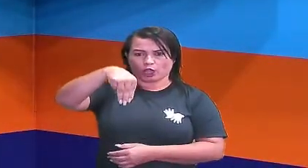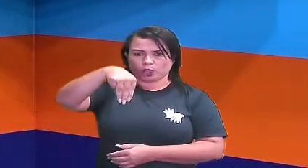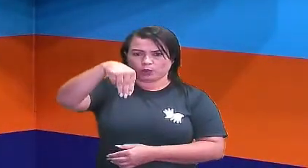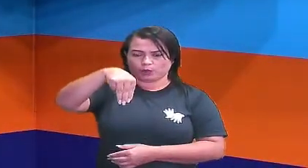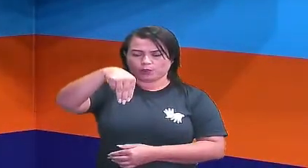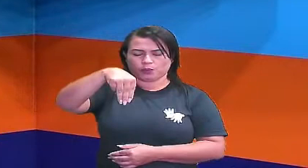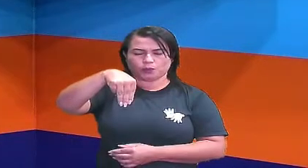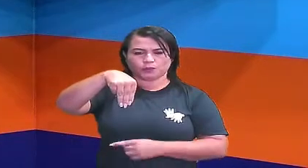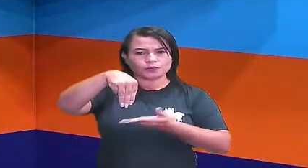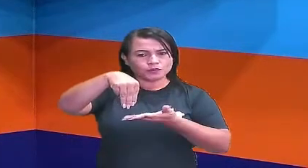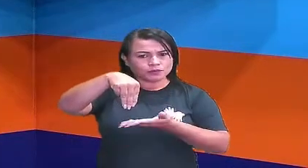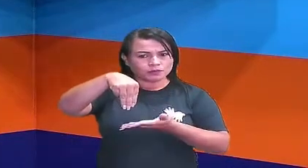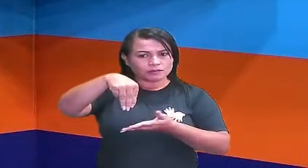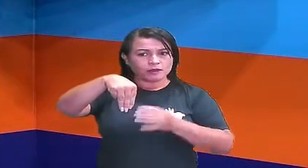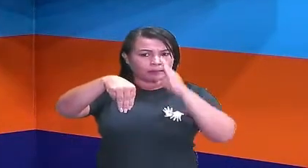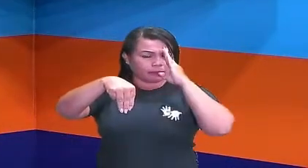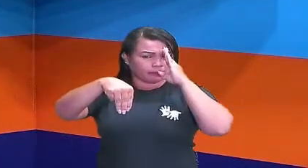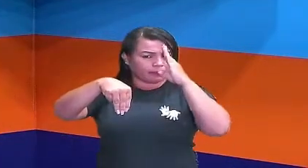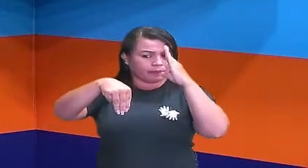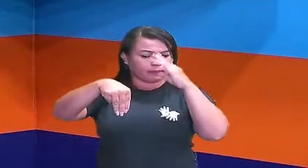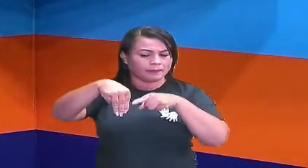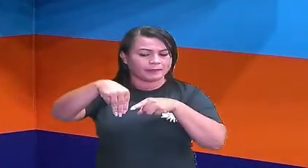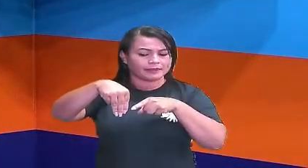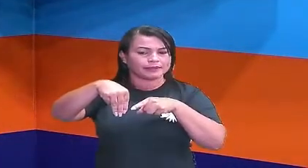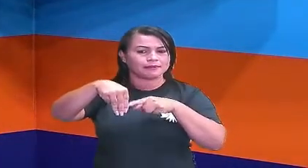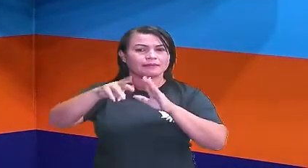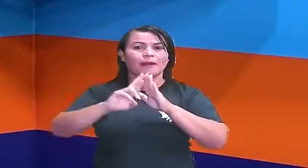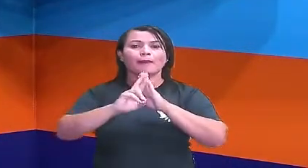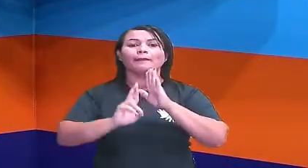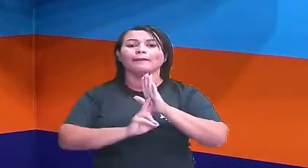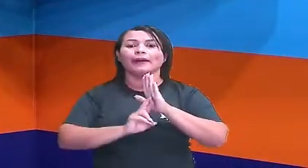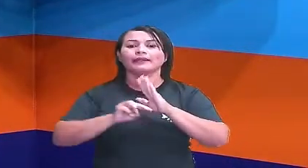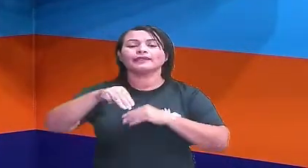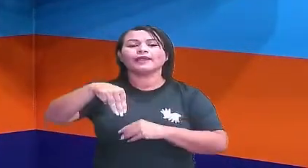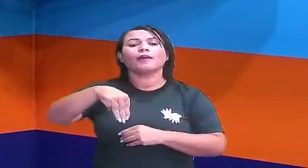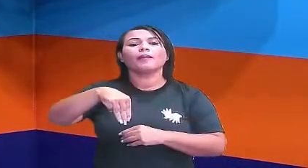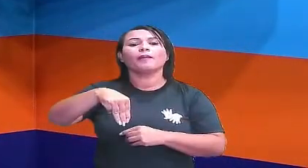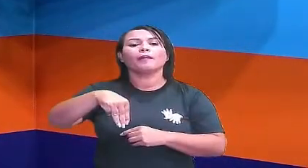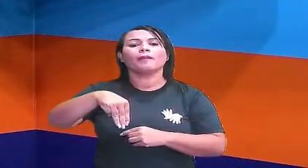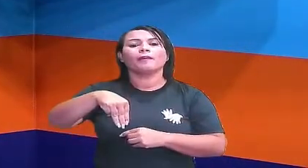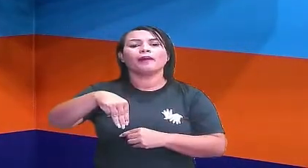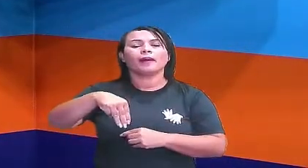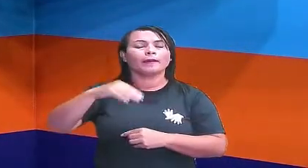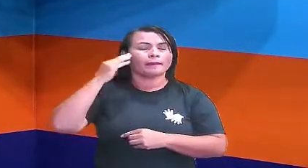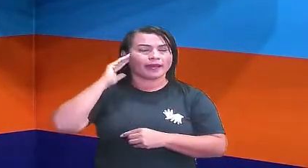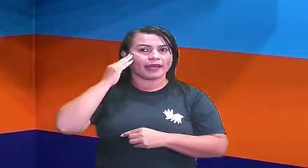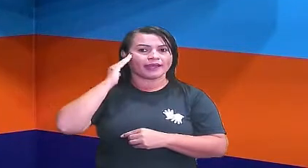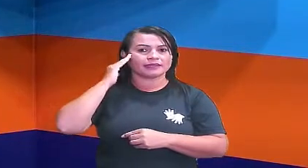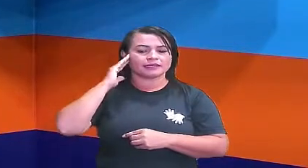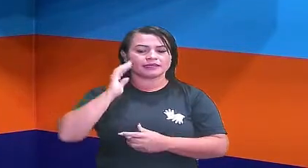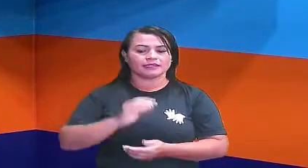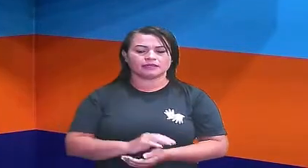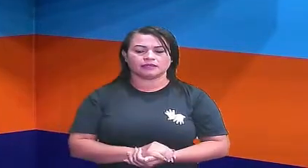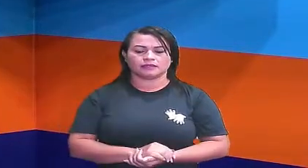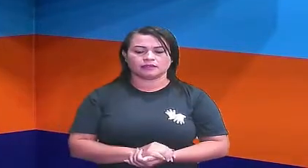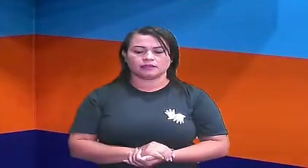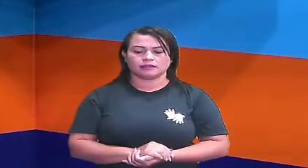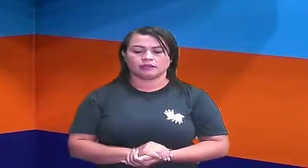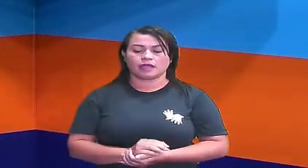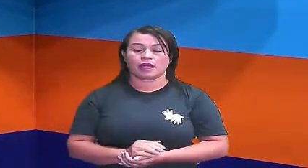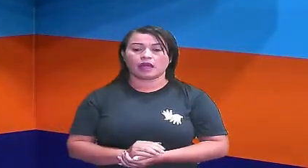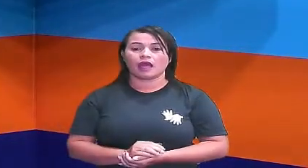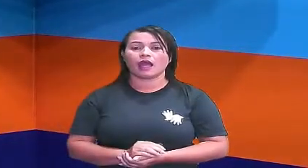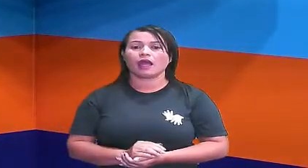a medida fundamental, padrão, para leitura de medidas de comprimento. Aqui